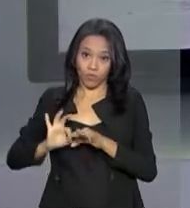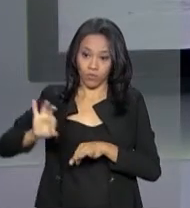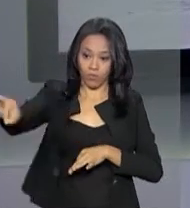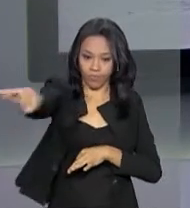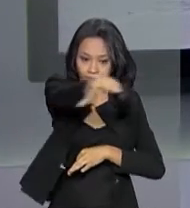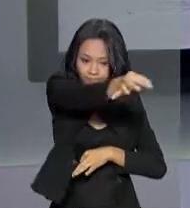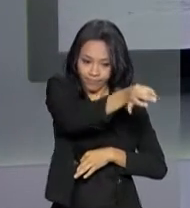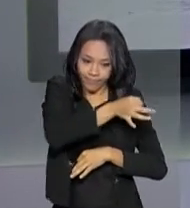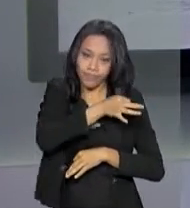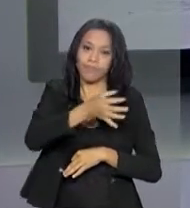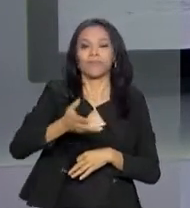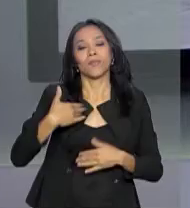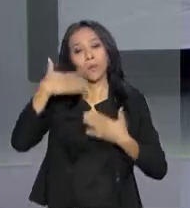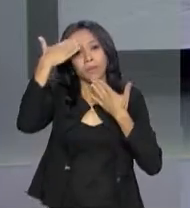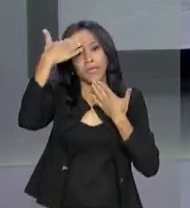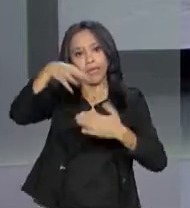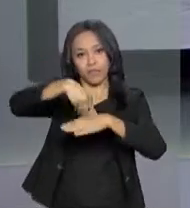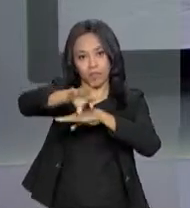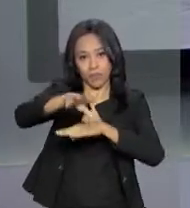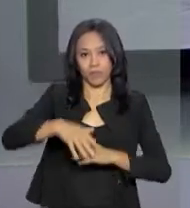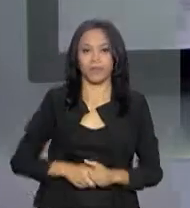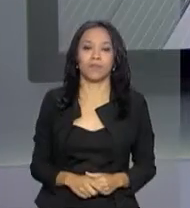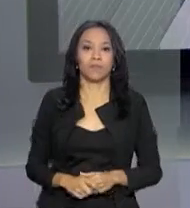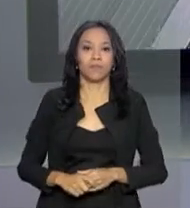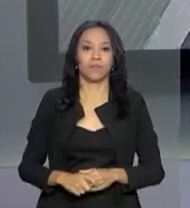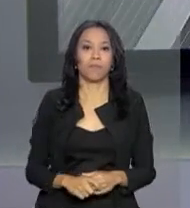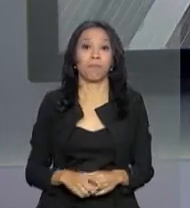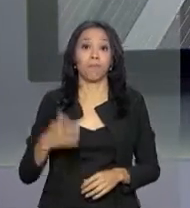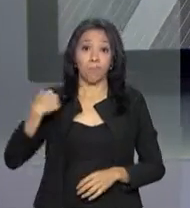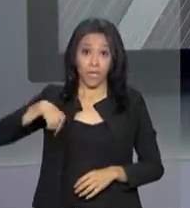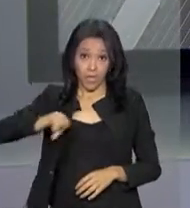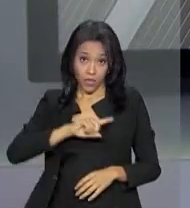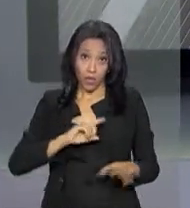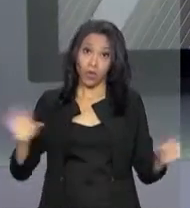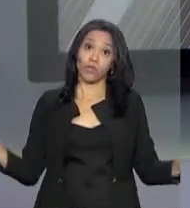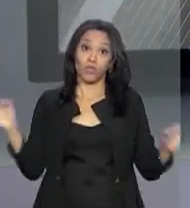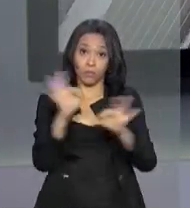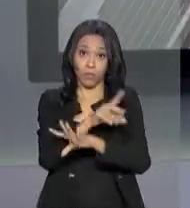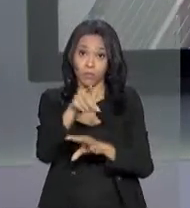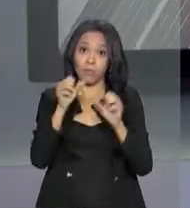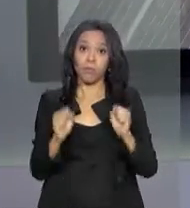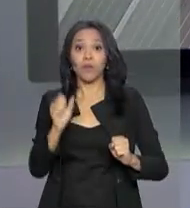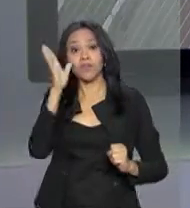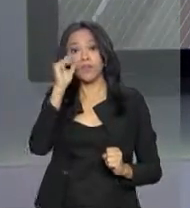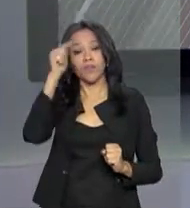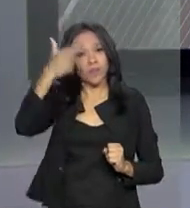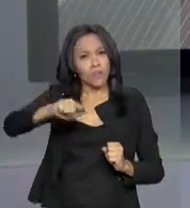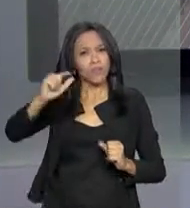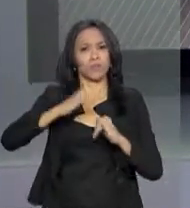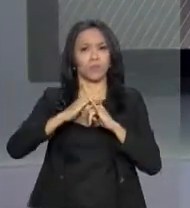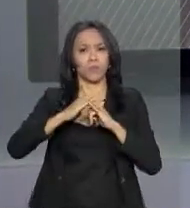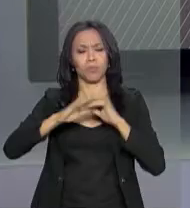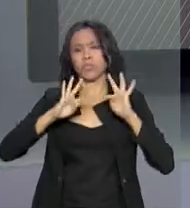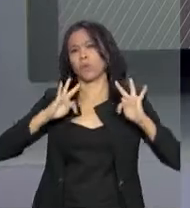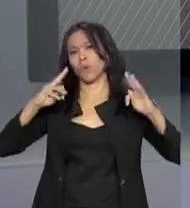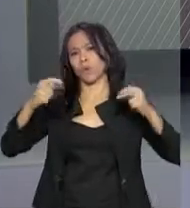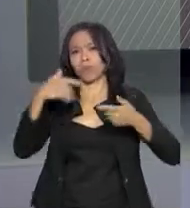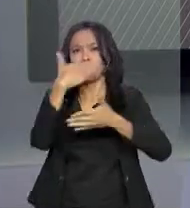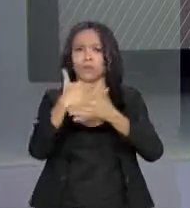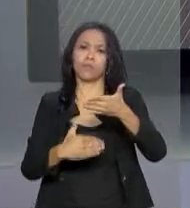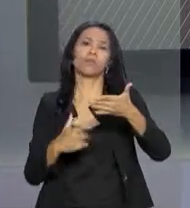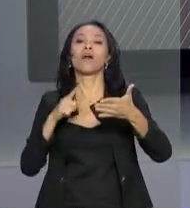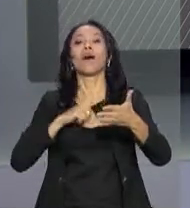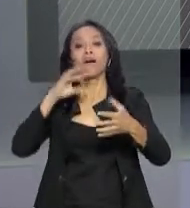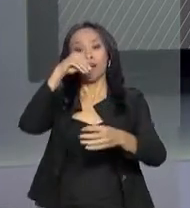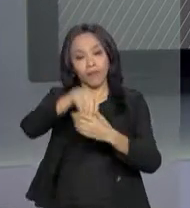Muito obrigada, Ney, pelas suas informações. Nós ficamos por aqui. Você pode rever as reportagens no YouTube e toda a nossa